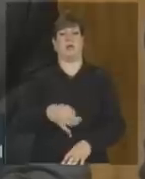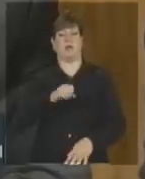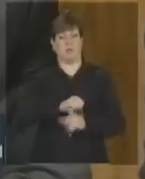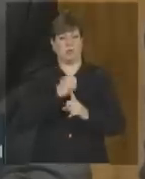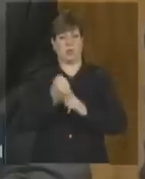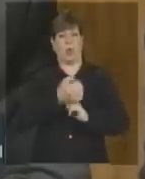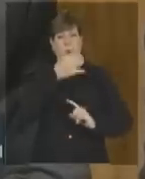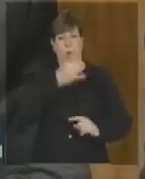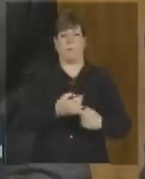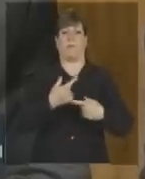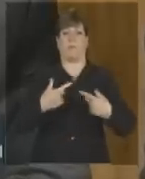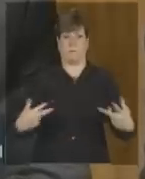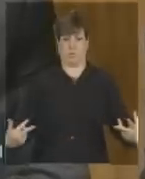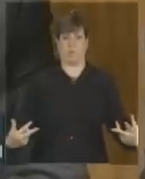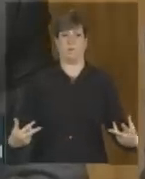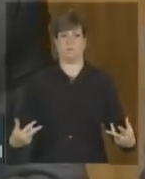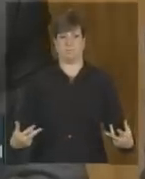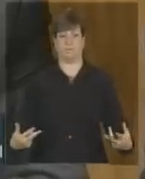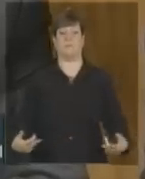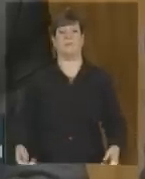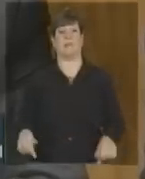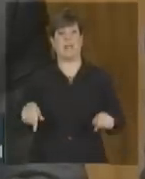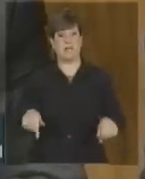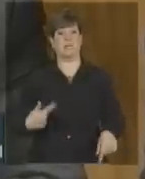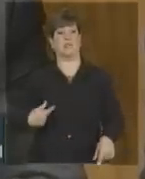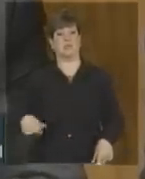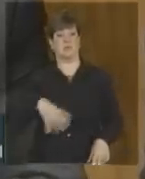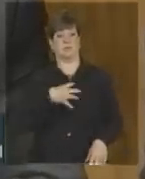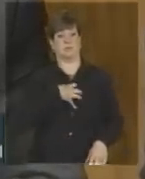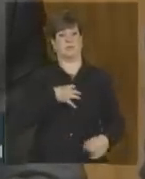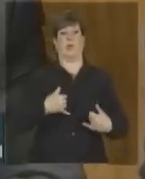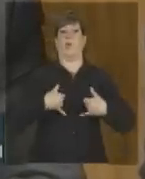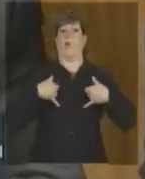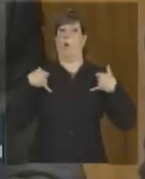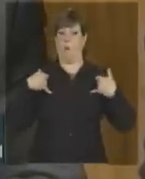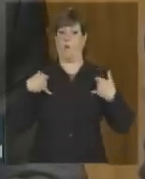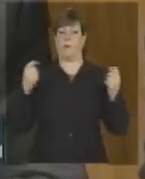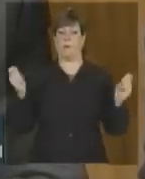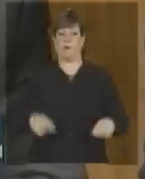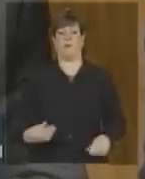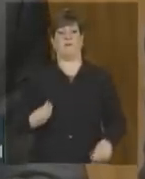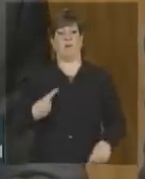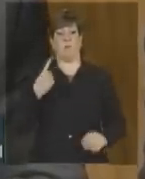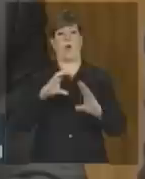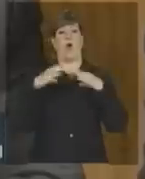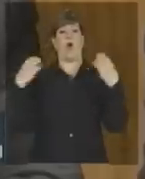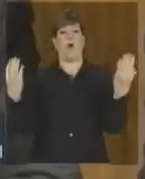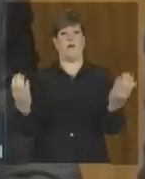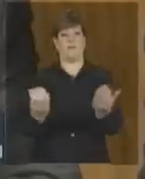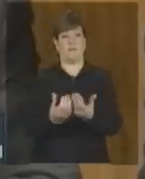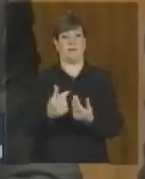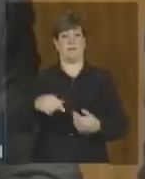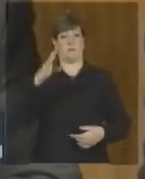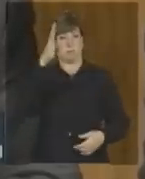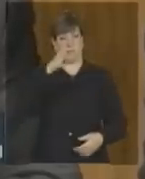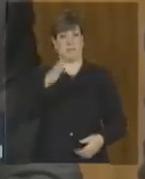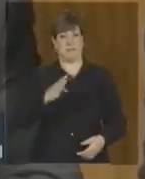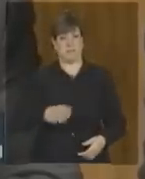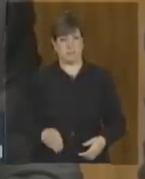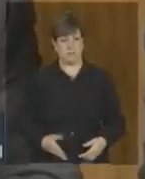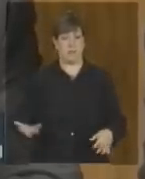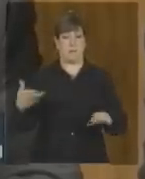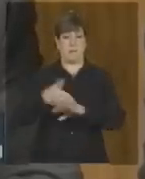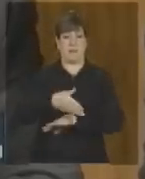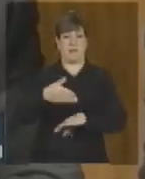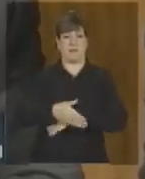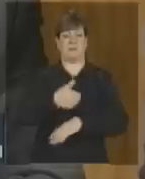isso que nos move, é isso que nos faz ter orgulho de poder realizar uma conferência no Brasil, com a